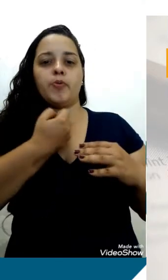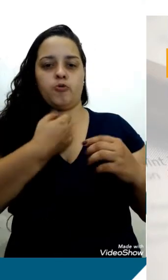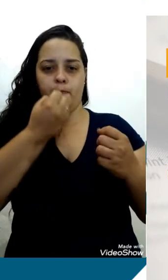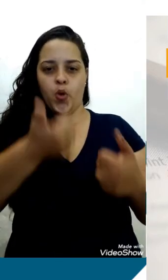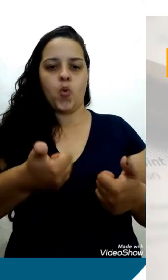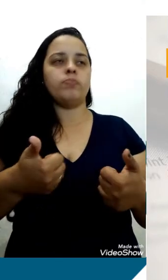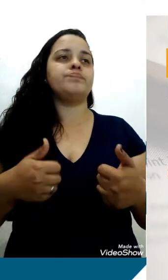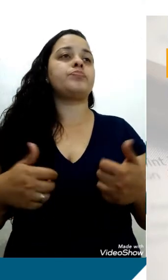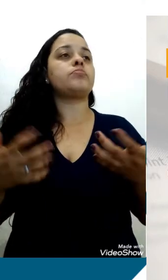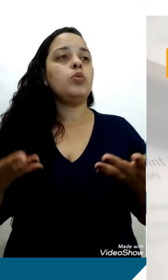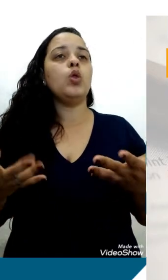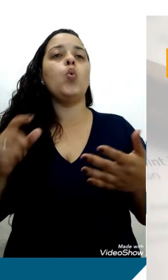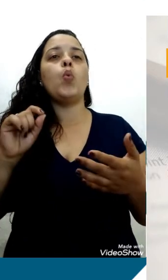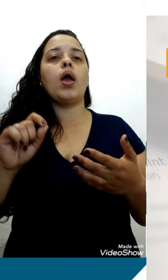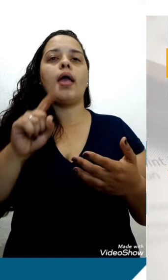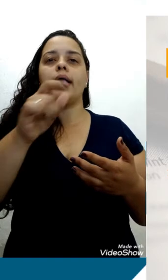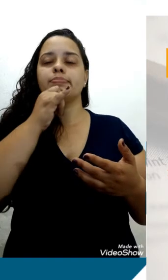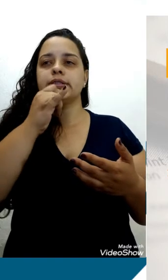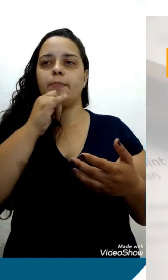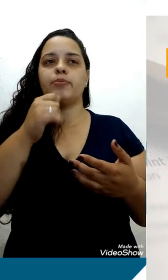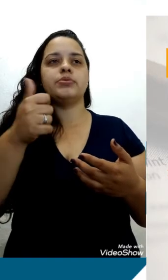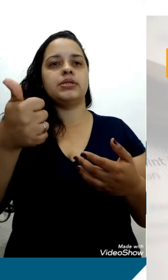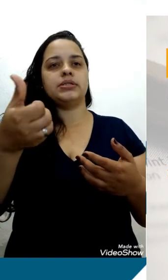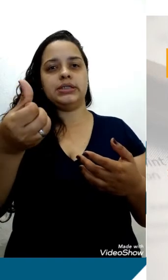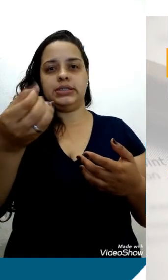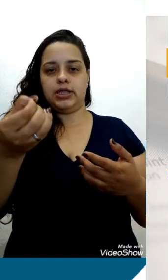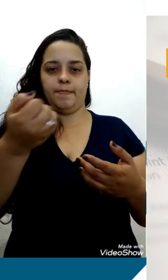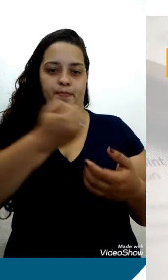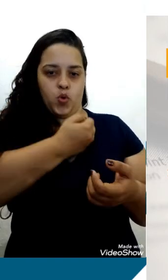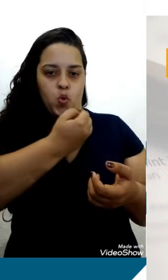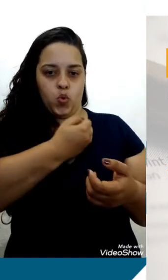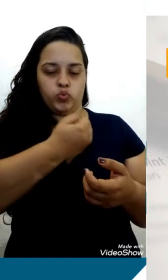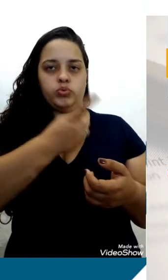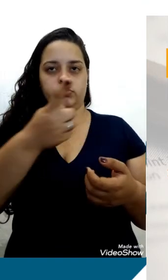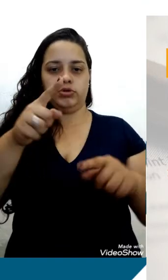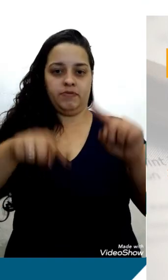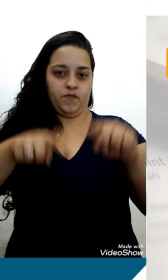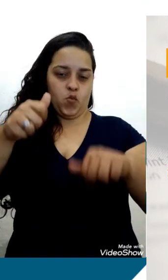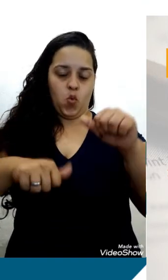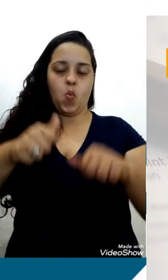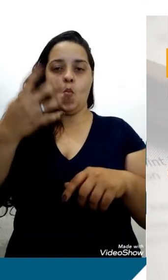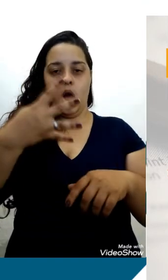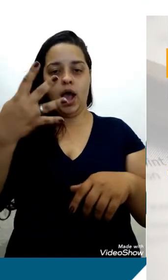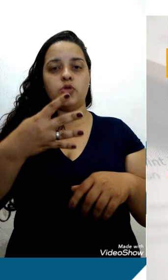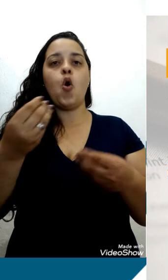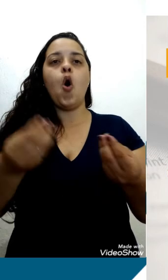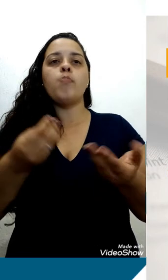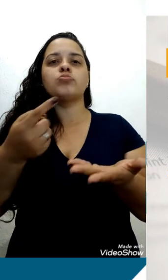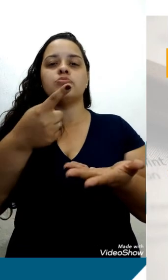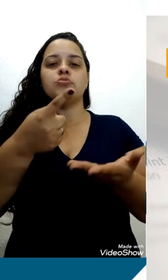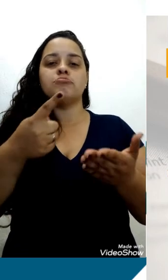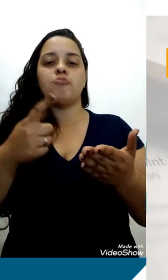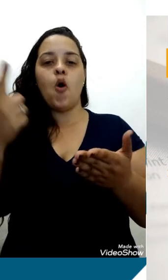Então, o que leva uma redação de 160 pontos, ou seja, uma redação nível 4, a atingir o nível 5, atingir